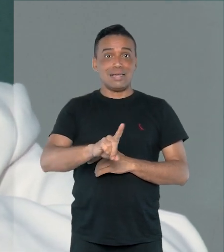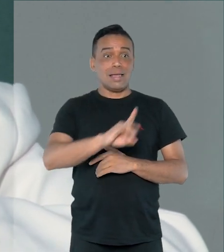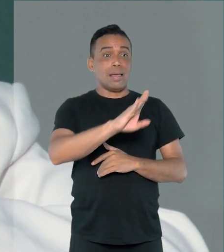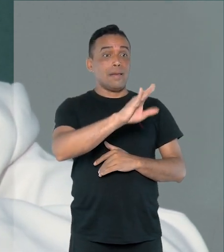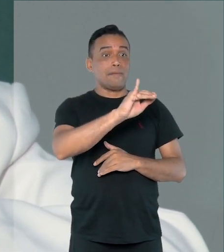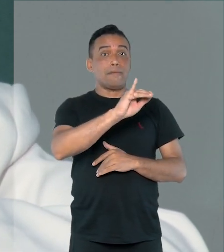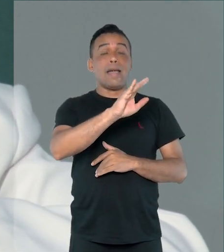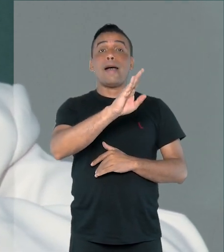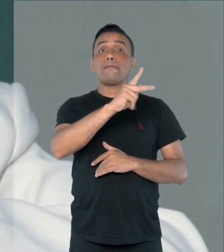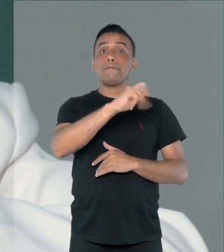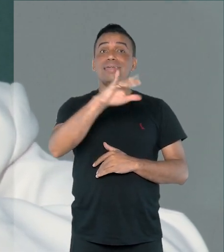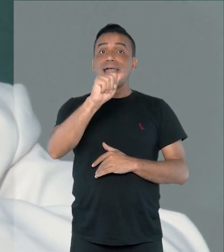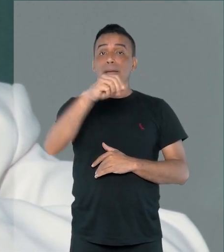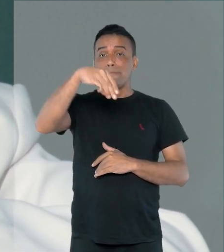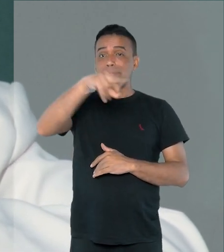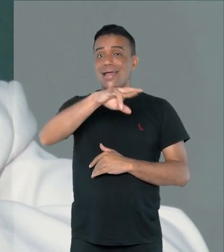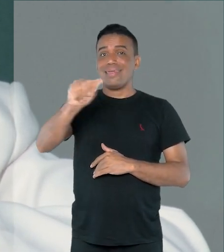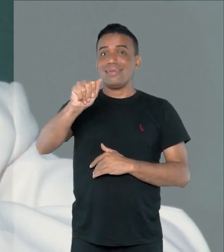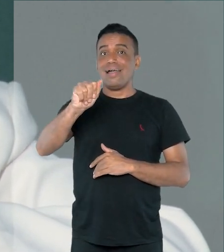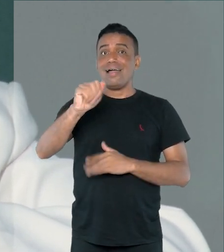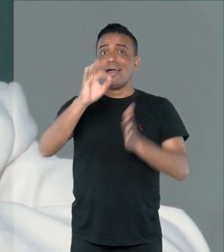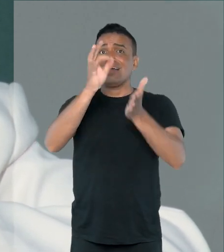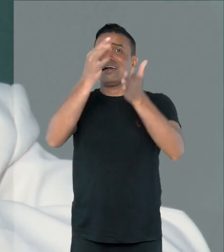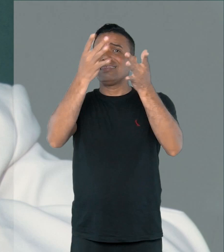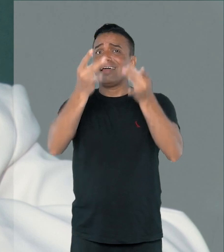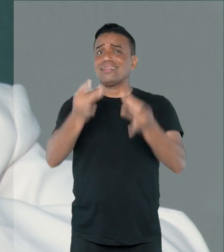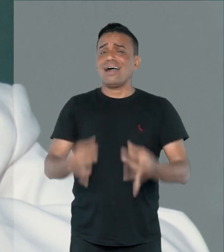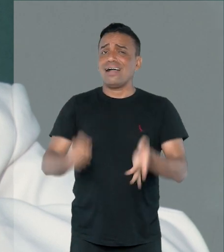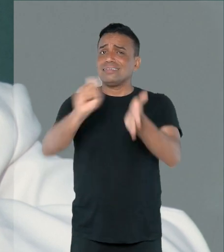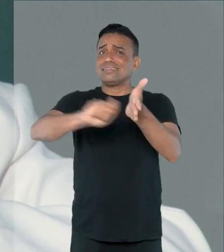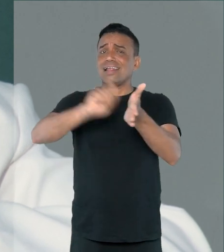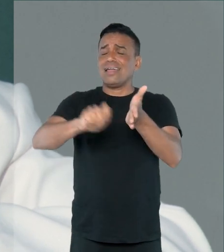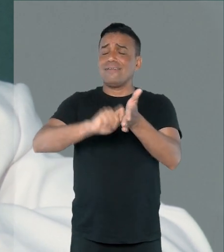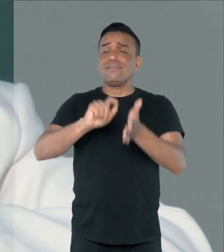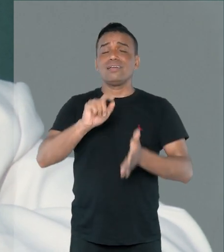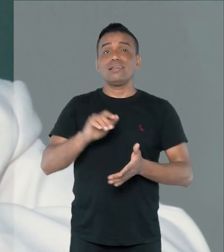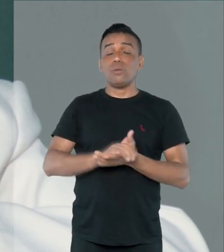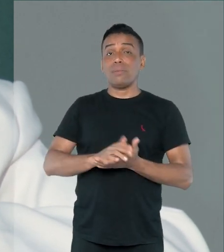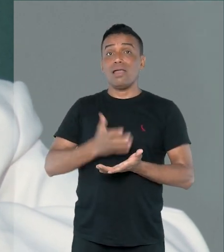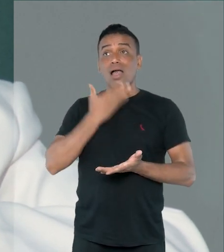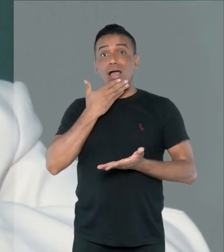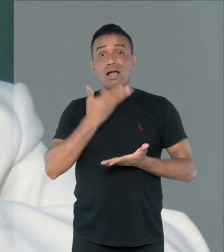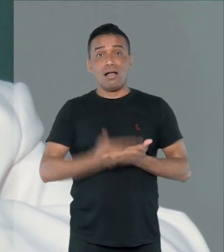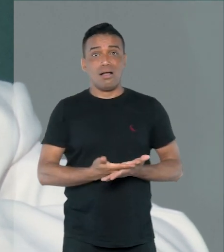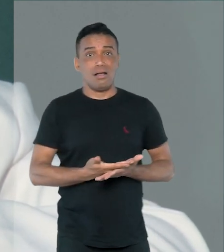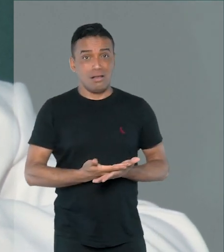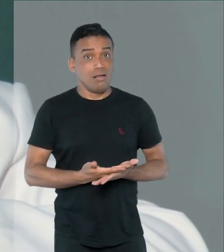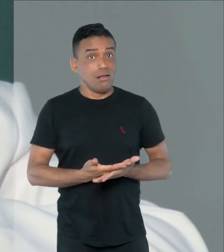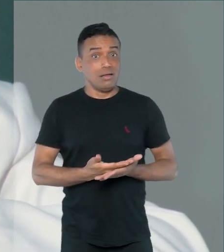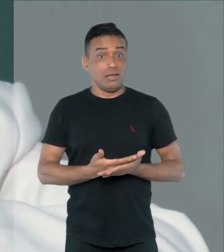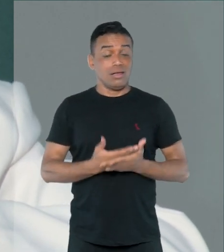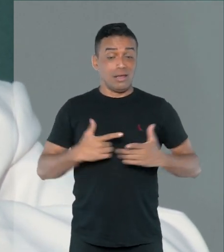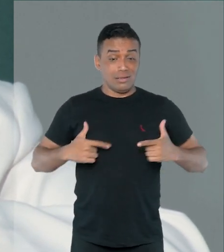era andar. Isso me impressionou muito, porque eu estava tão metida com o negócio de Primeira e Segunda Guerra Mundial. Relata o que era andar